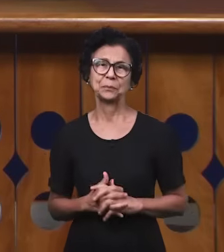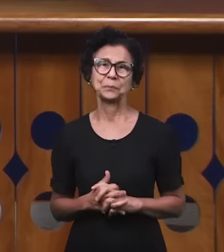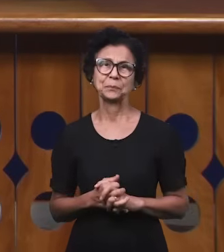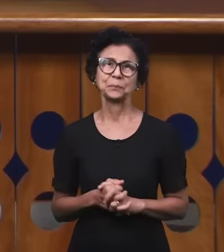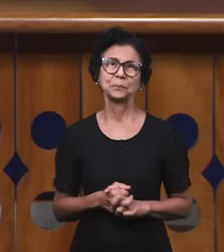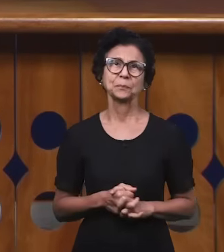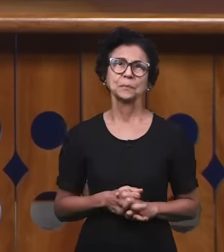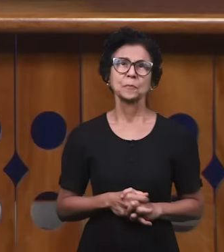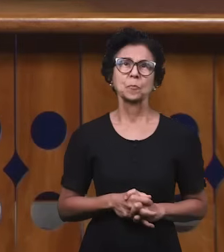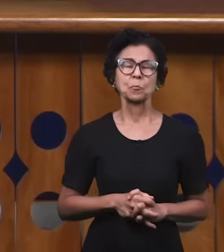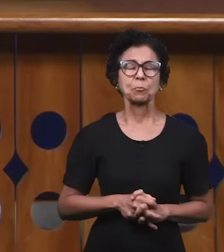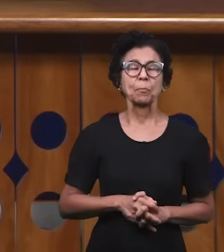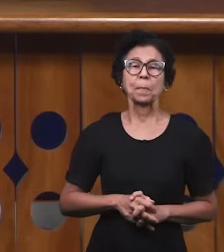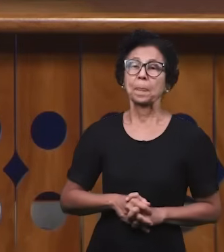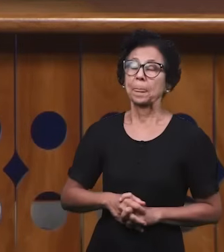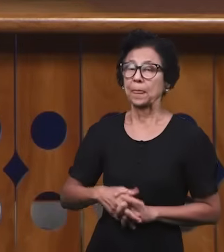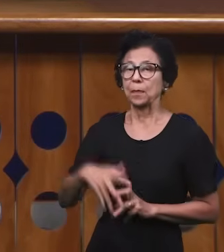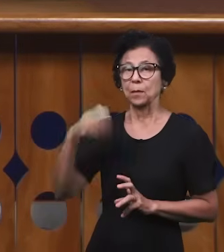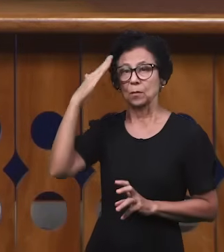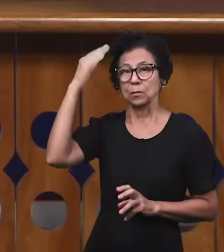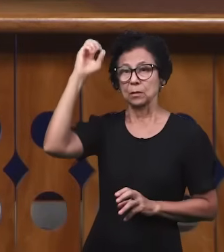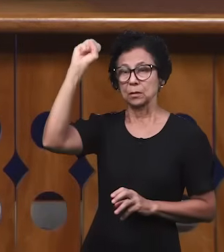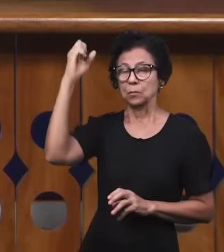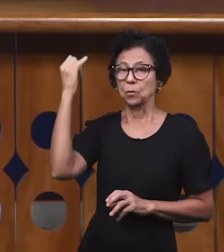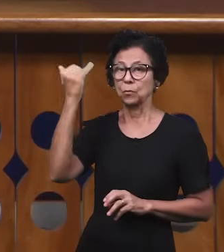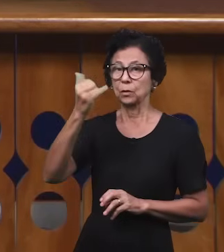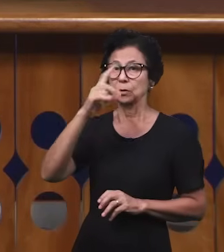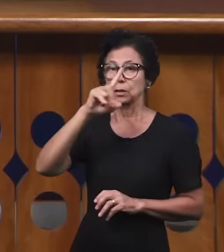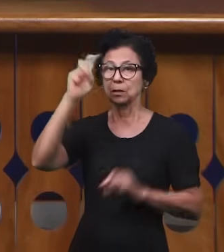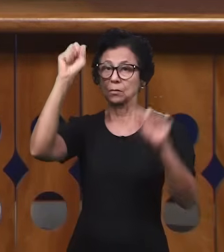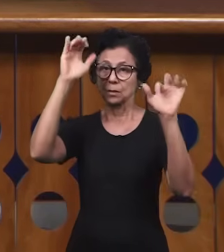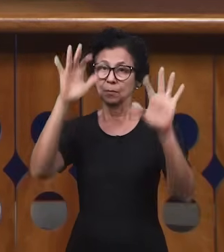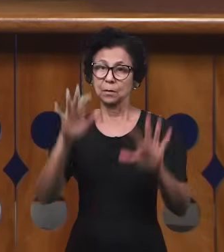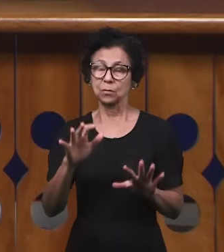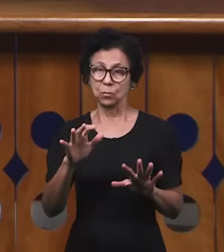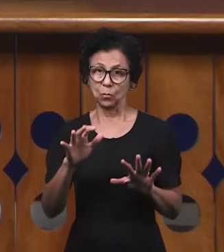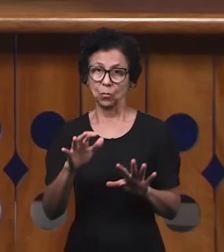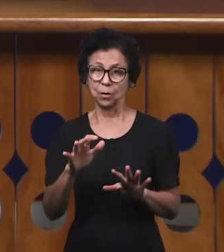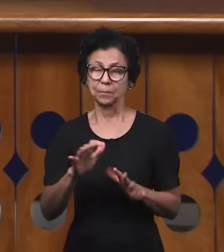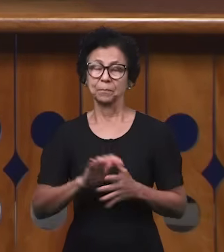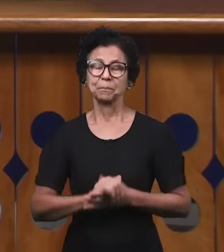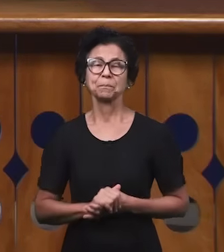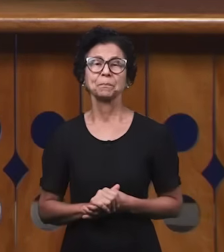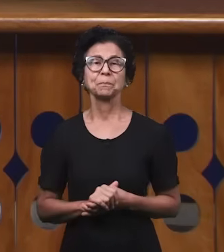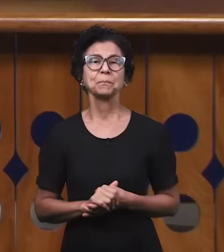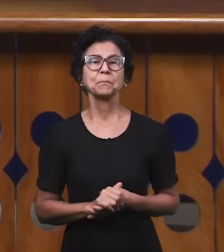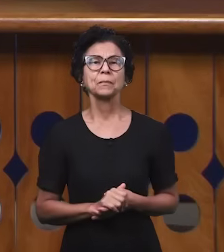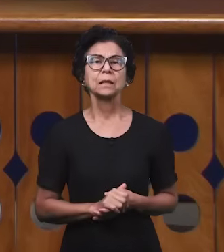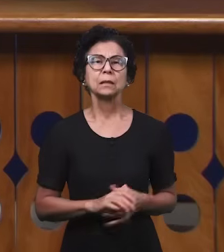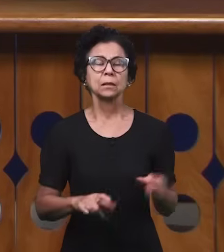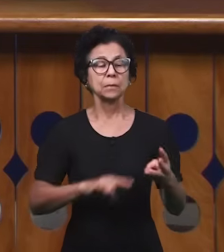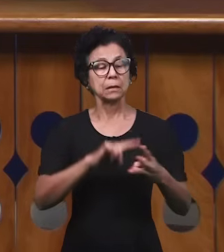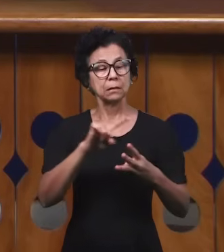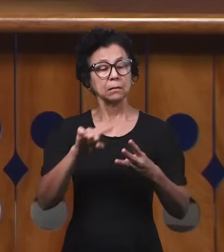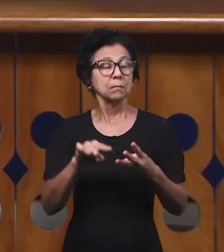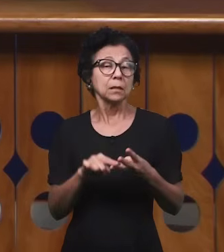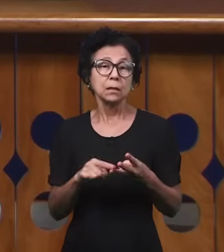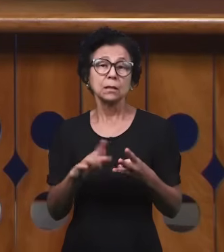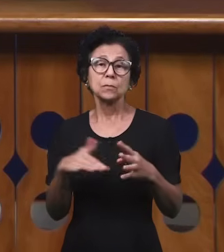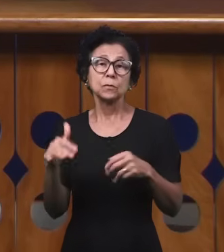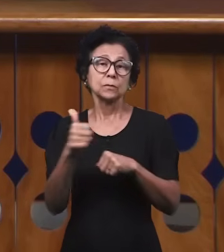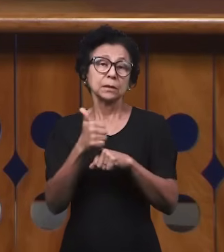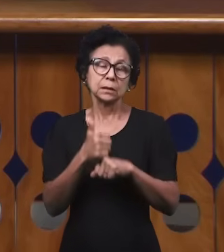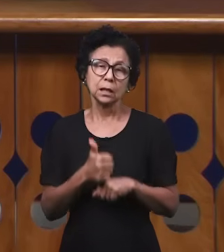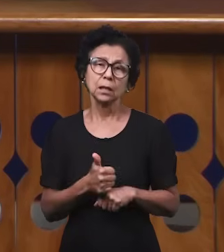que enriquece, não acrescenta dores. Liste 3 profissões que permitirão você servir ao Senhor